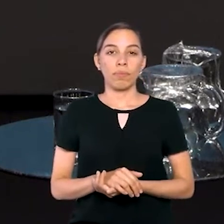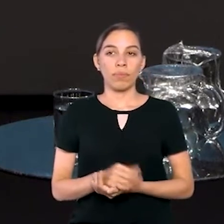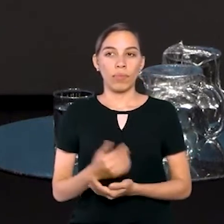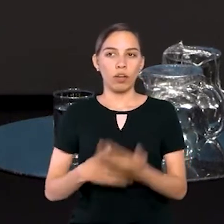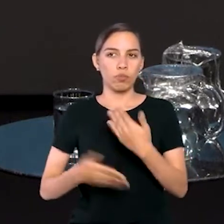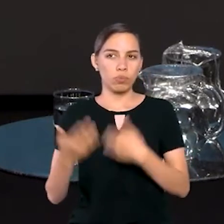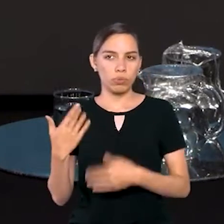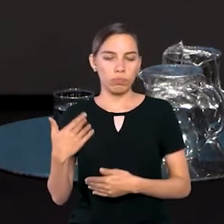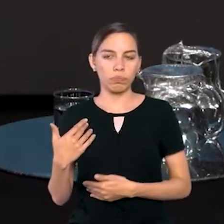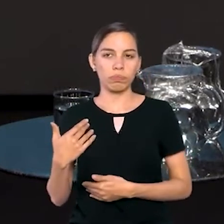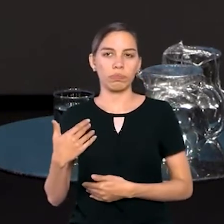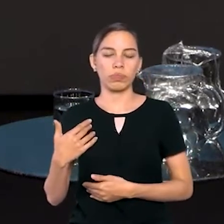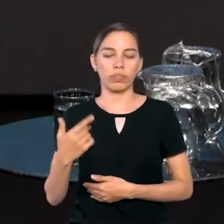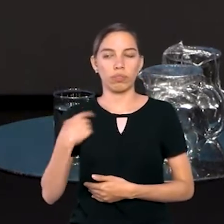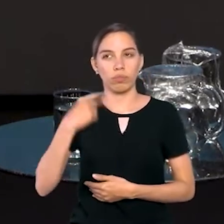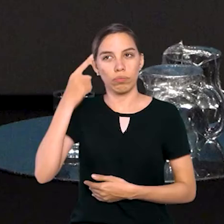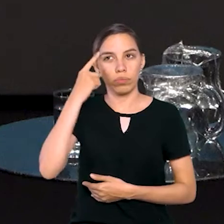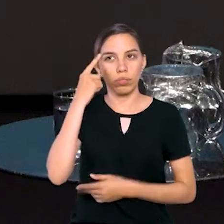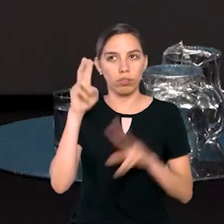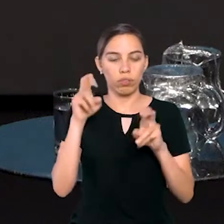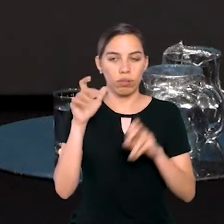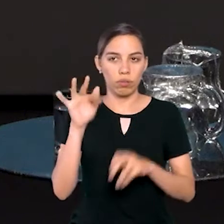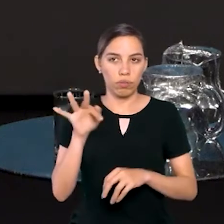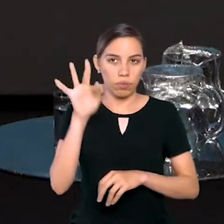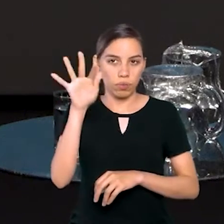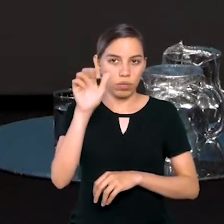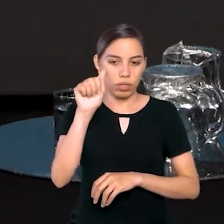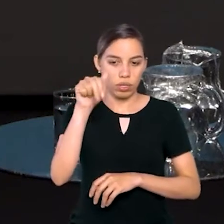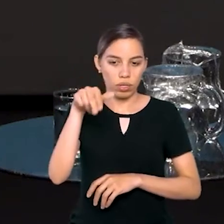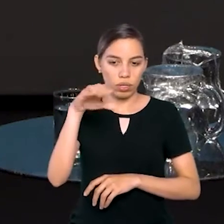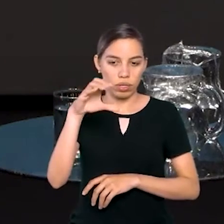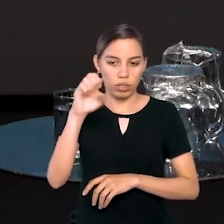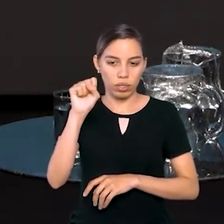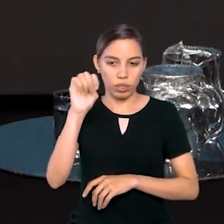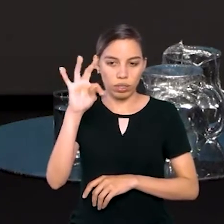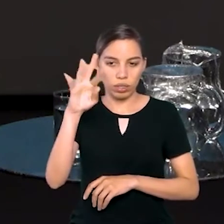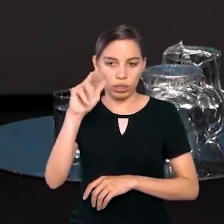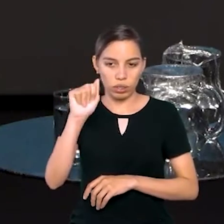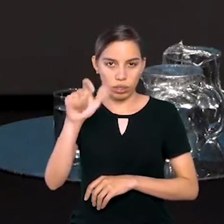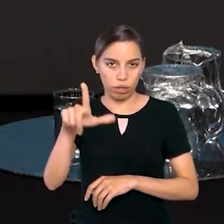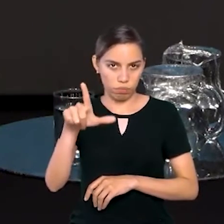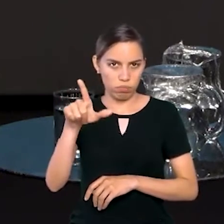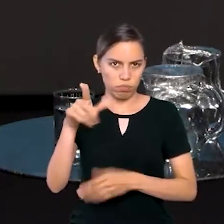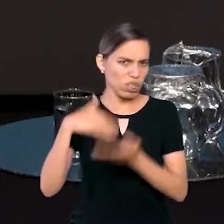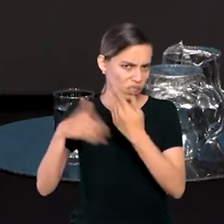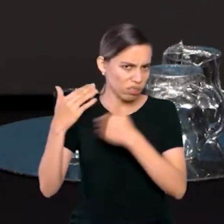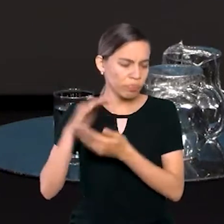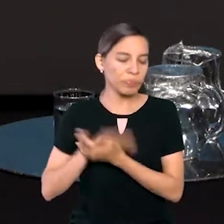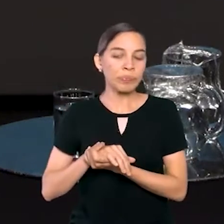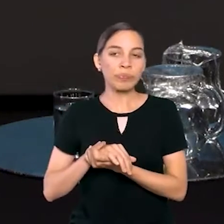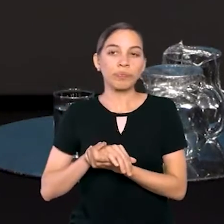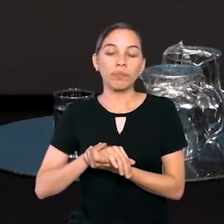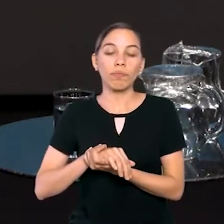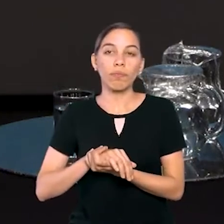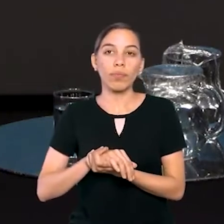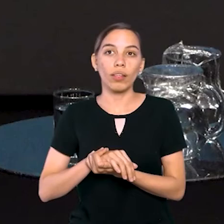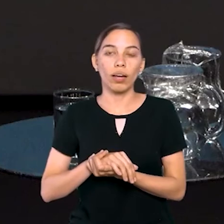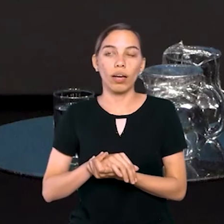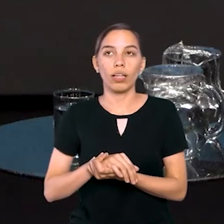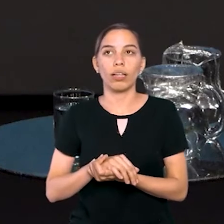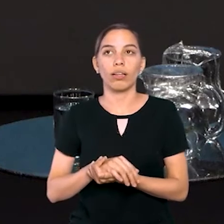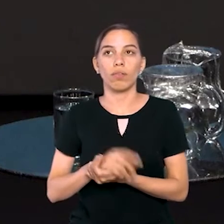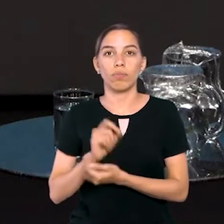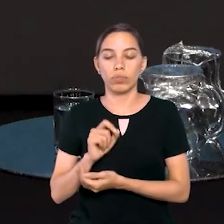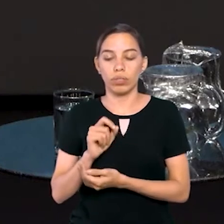termo, futuro ancestral, foi numa entrevista de alguns anos atrás, e quando eu olho